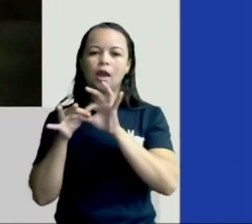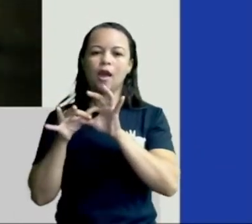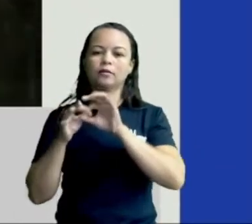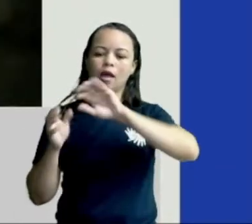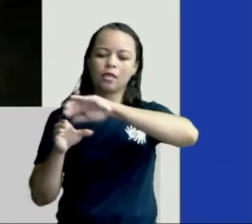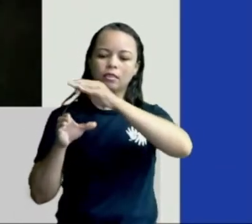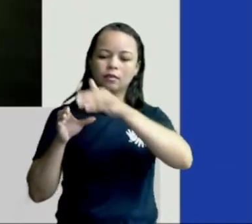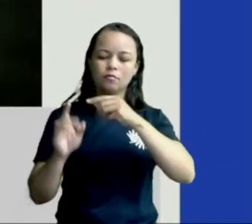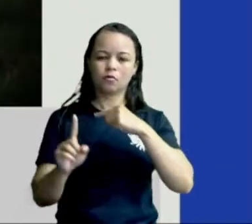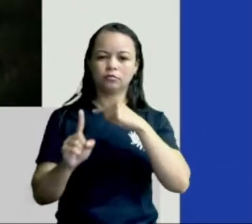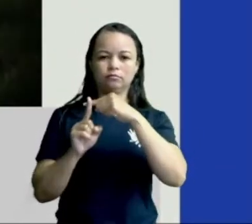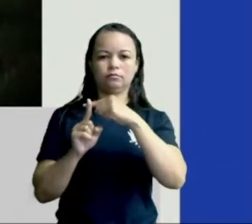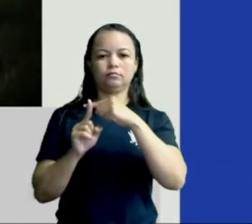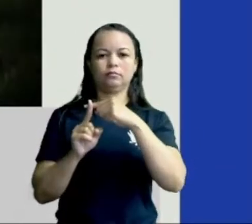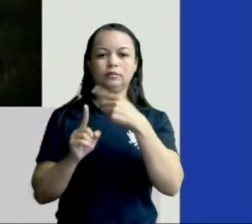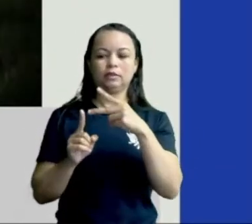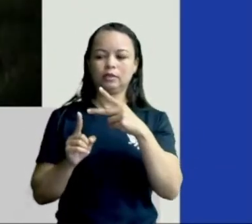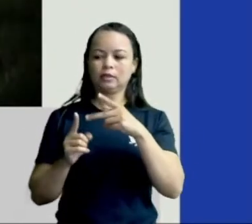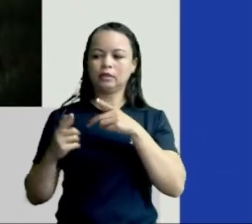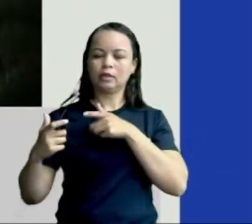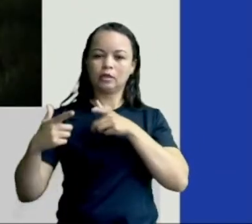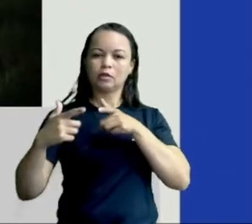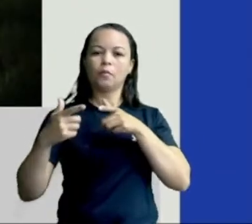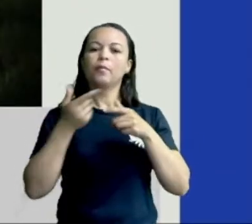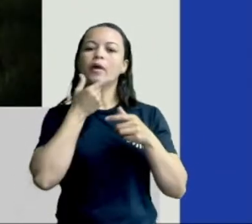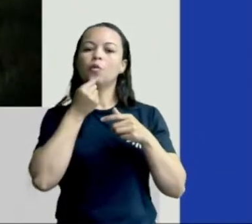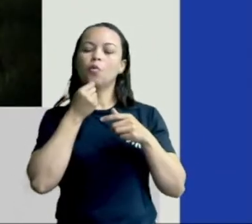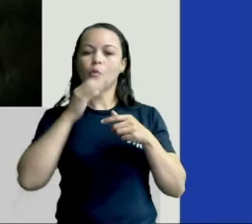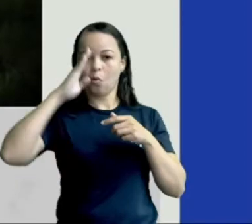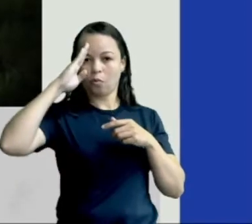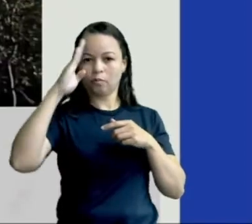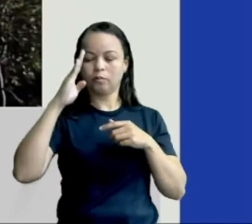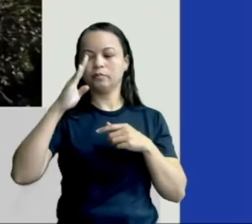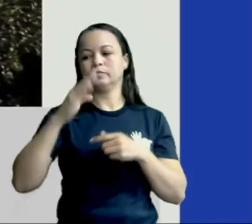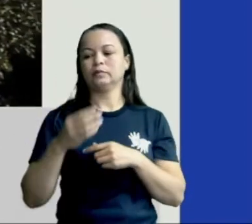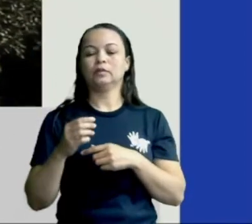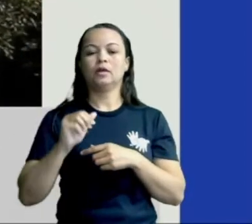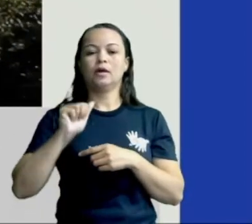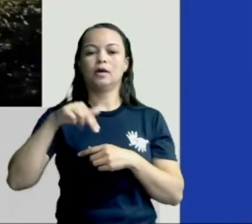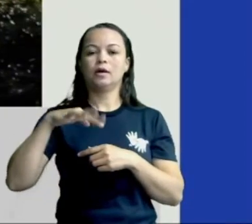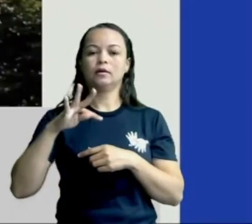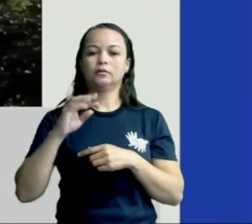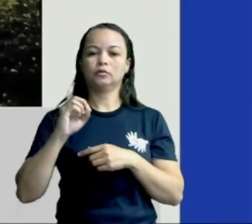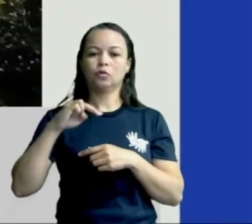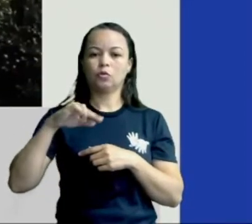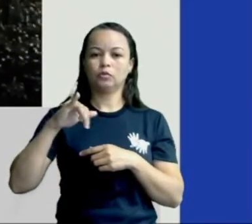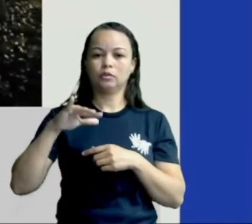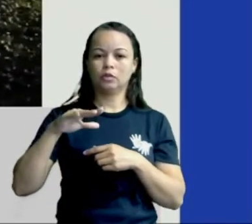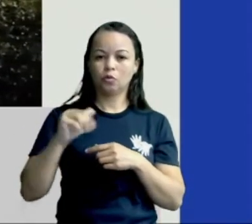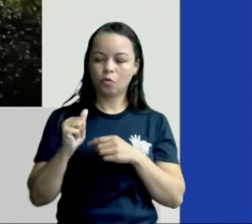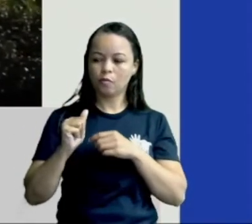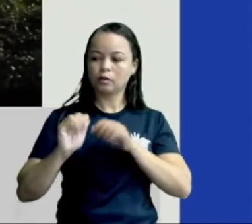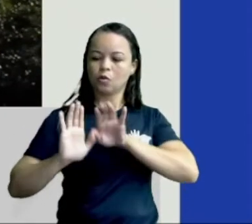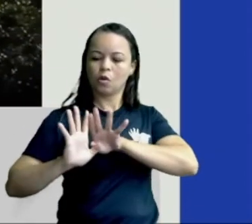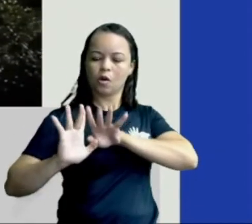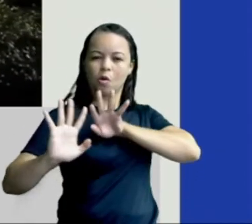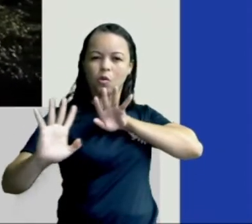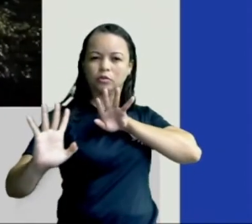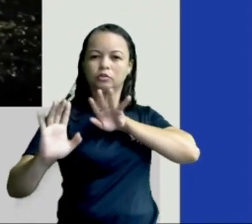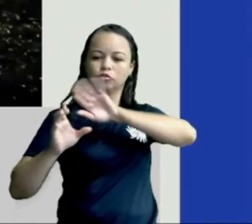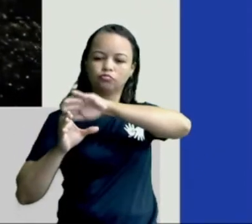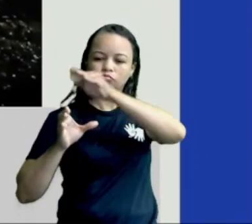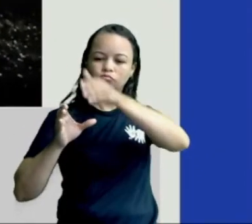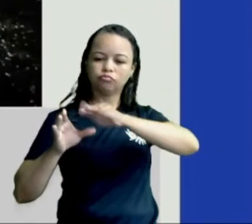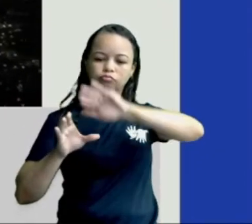aqui, norteado pelo experiente sargento-mor Antônio Dias Cardoso, Fernandes Vieira montou trincheiras nas partes altas do